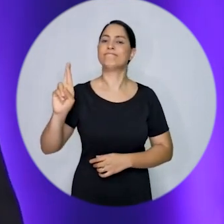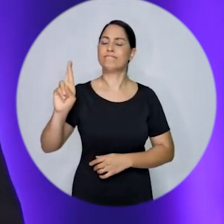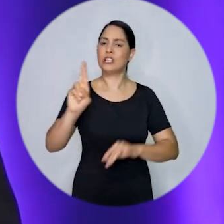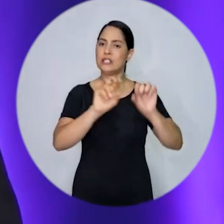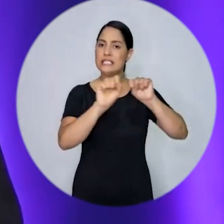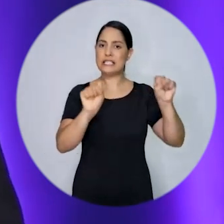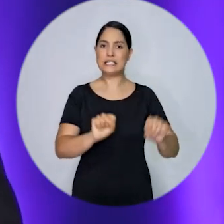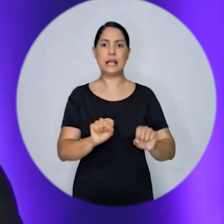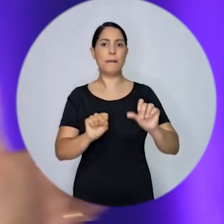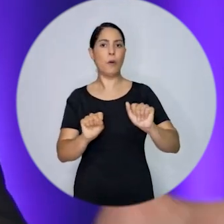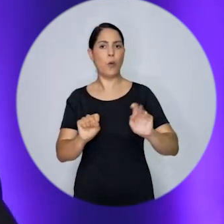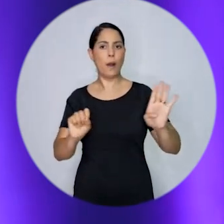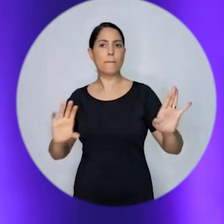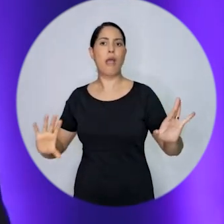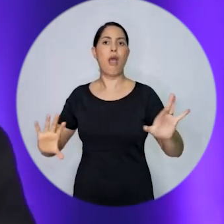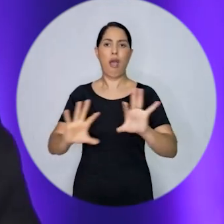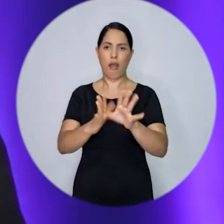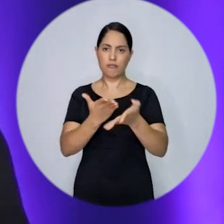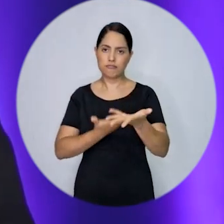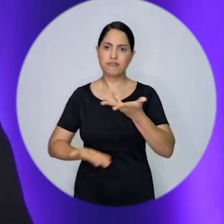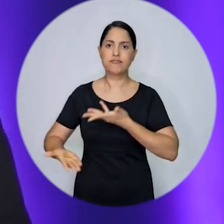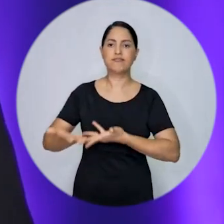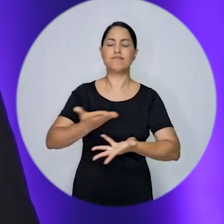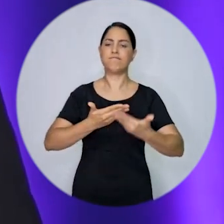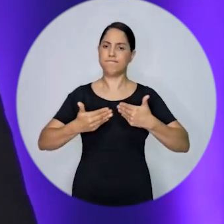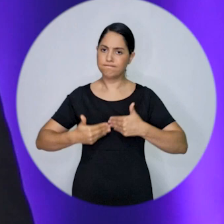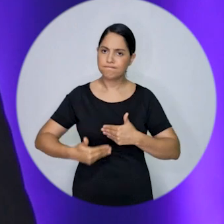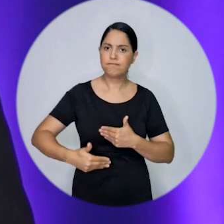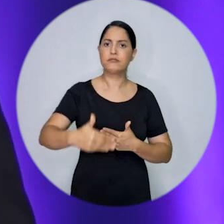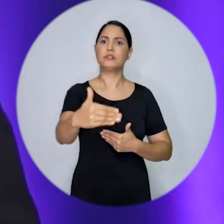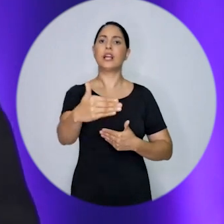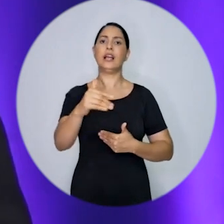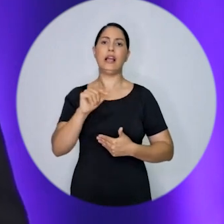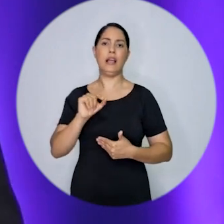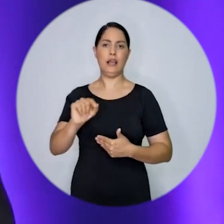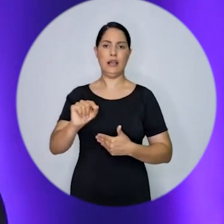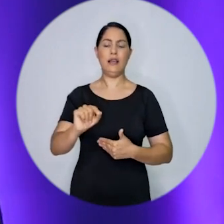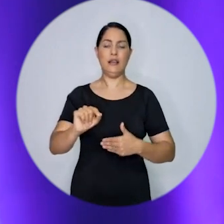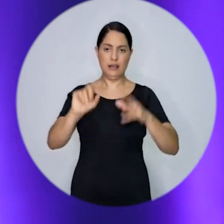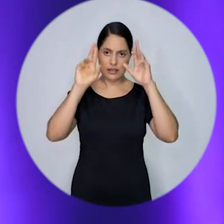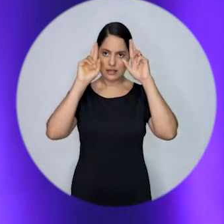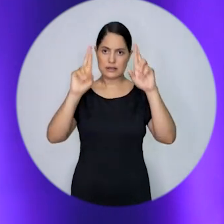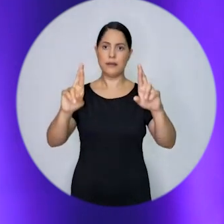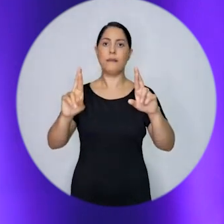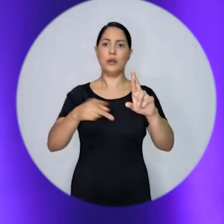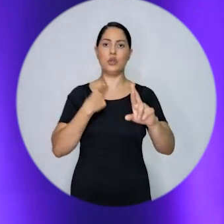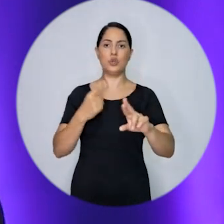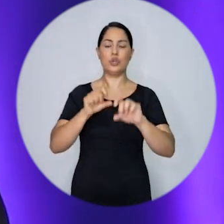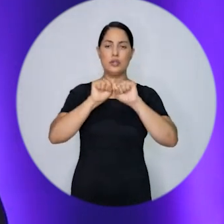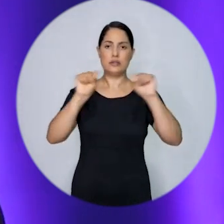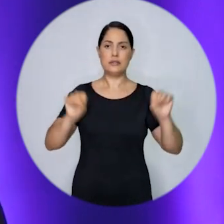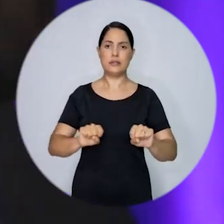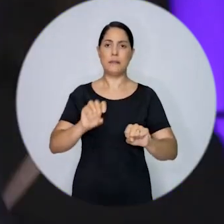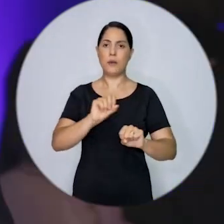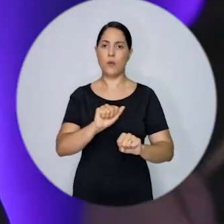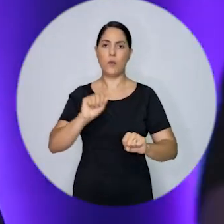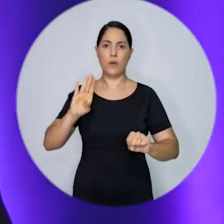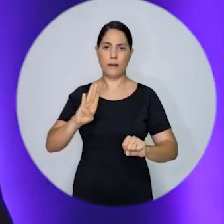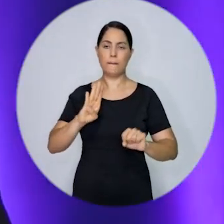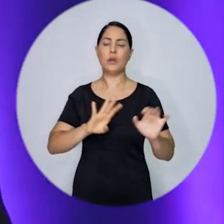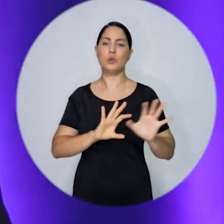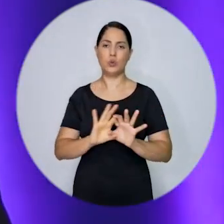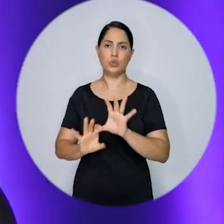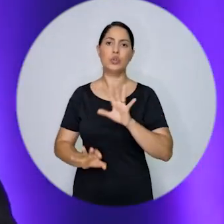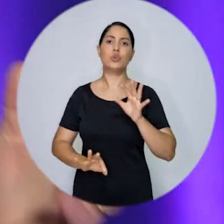políticas de gestão para todo o sistema OAB. Um evento grandioso que marca o respeito, a importância e a força